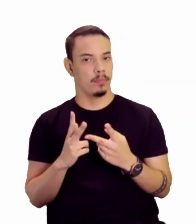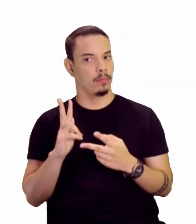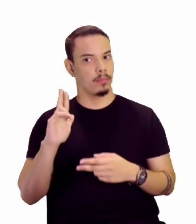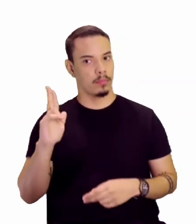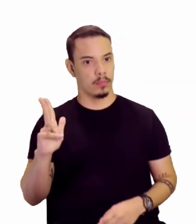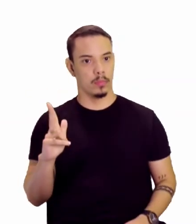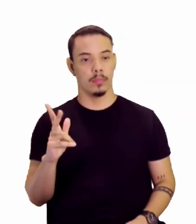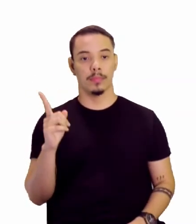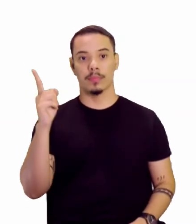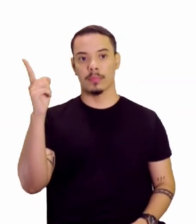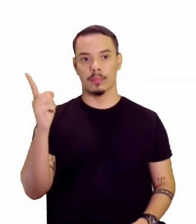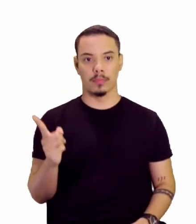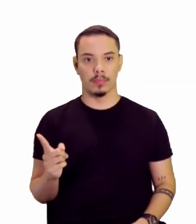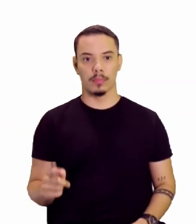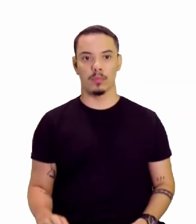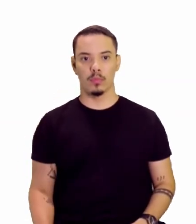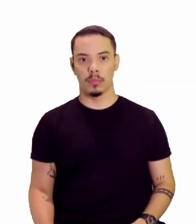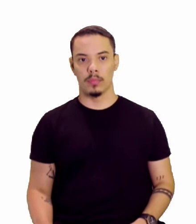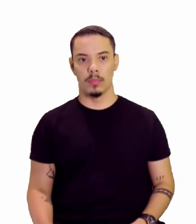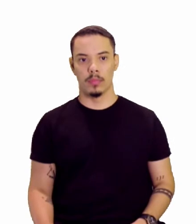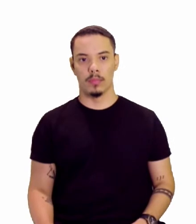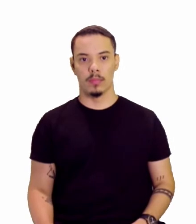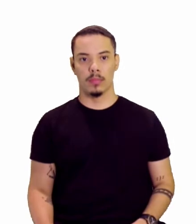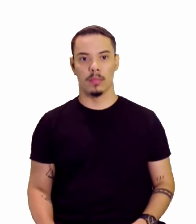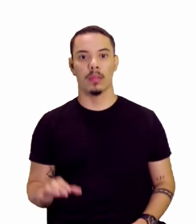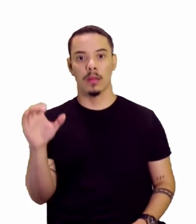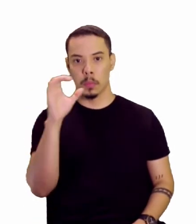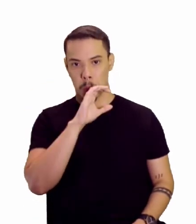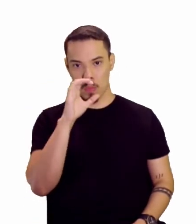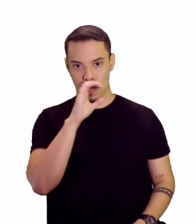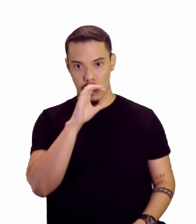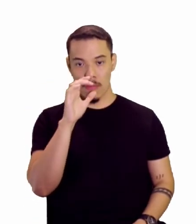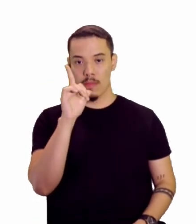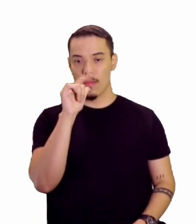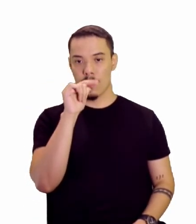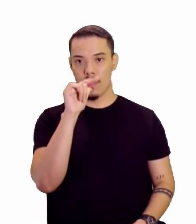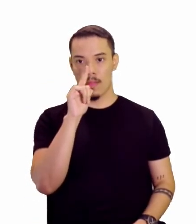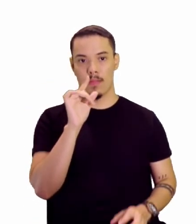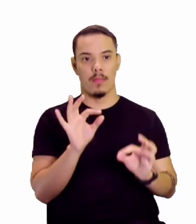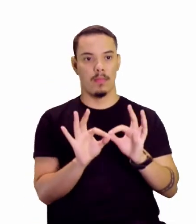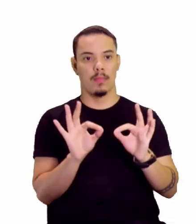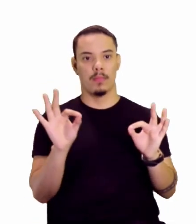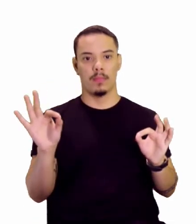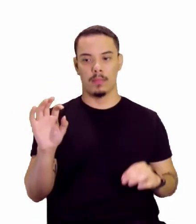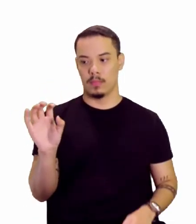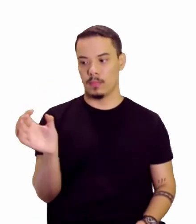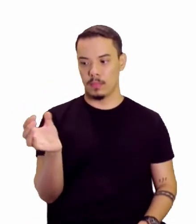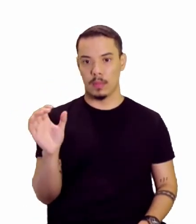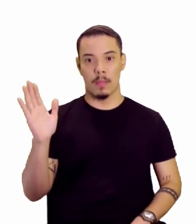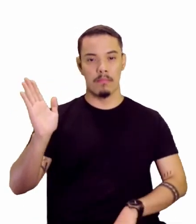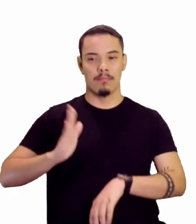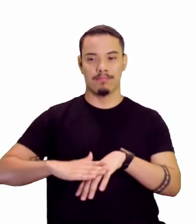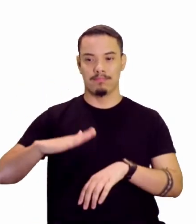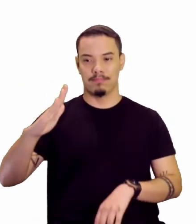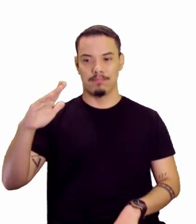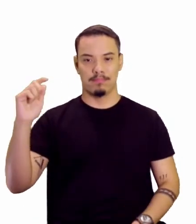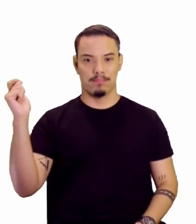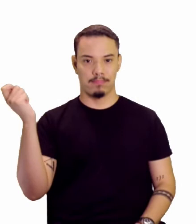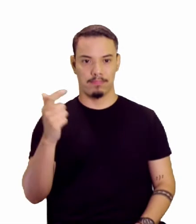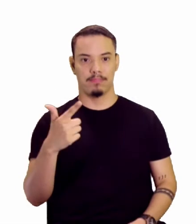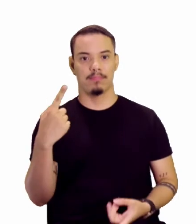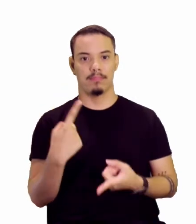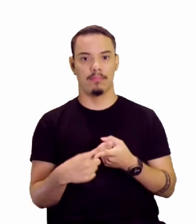E essas duas aqui, lê uma aí, Décio, olha só. Olha, como a velocidade da água distante da boca da torneira é maior